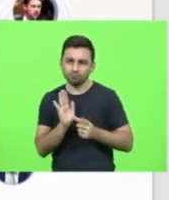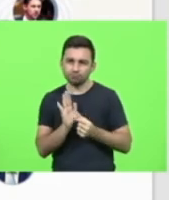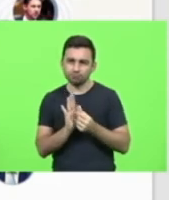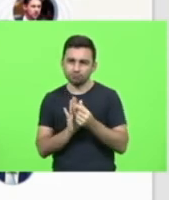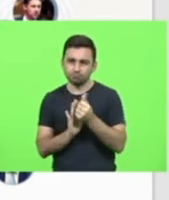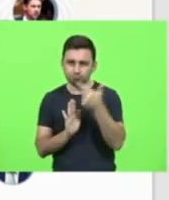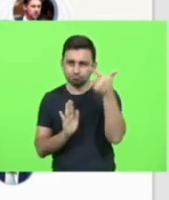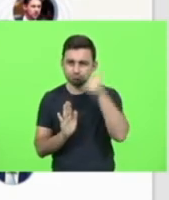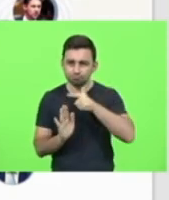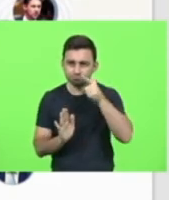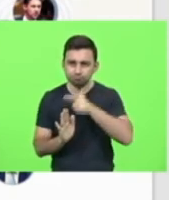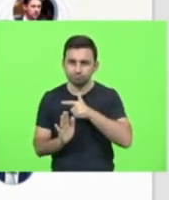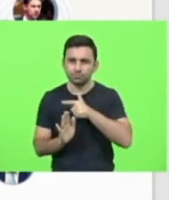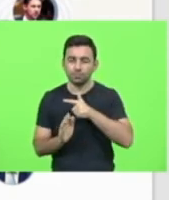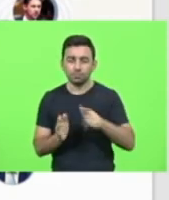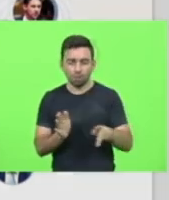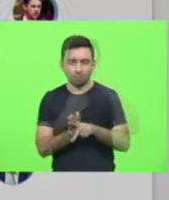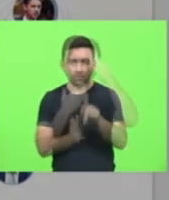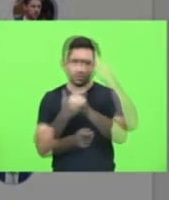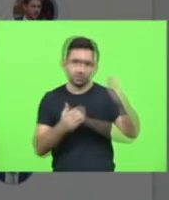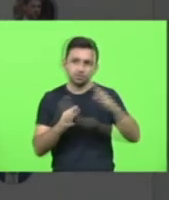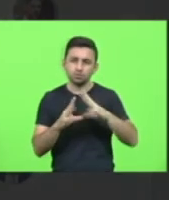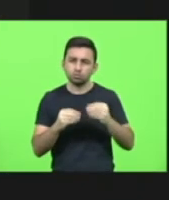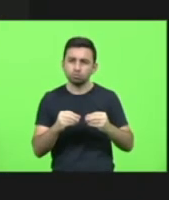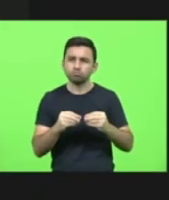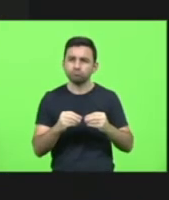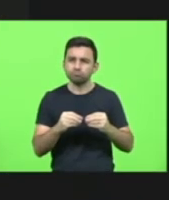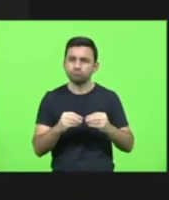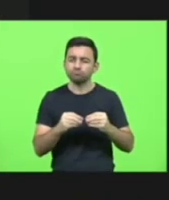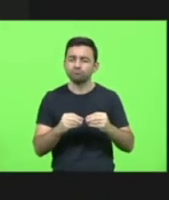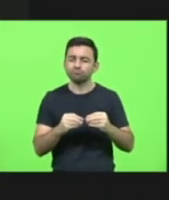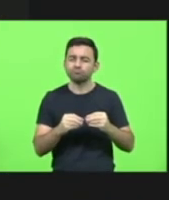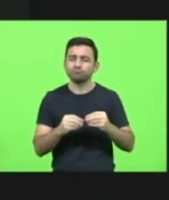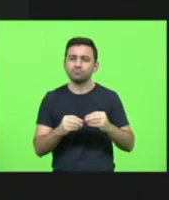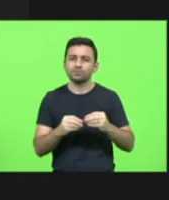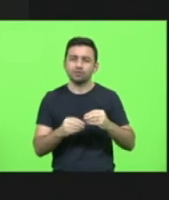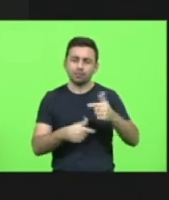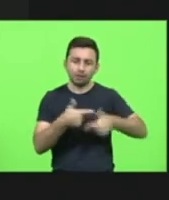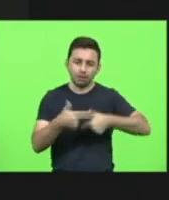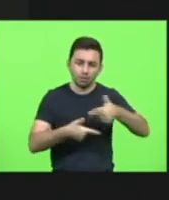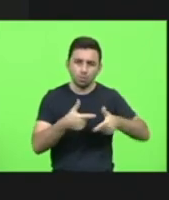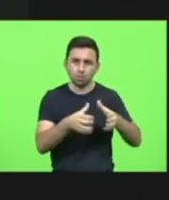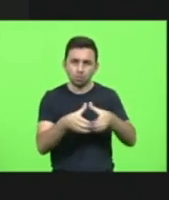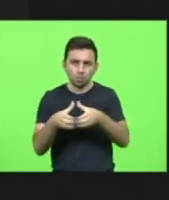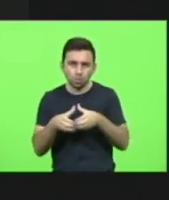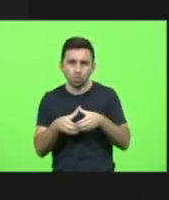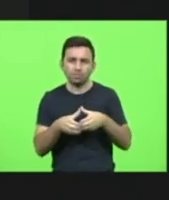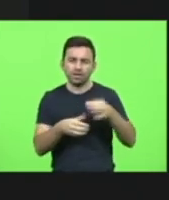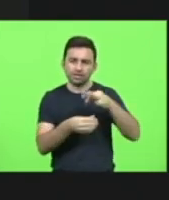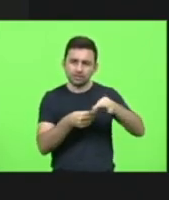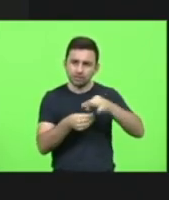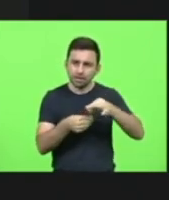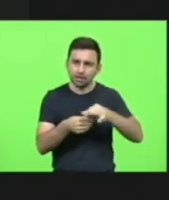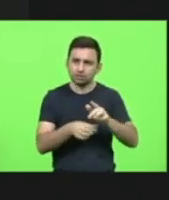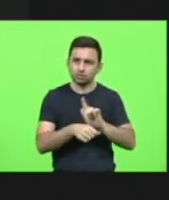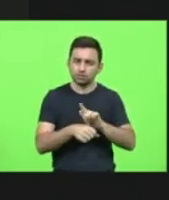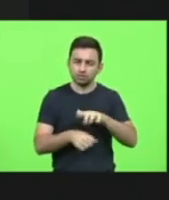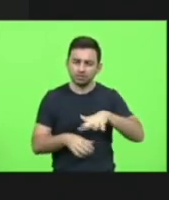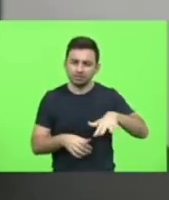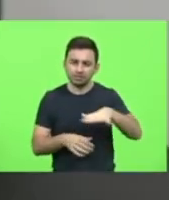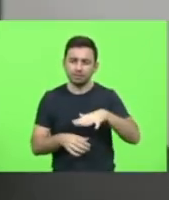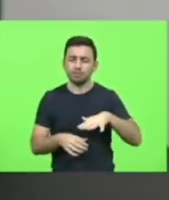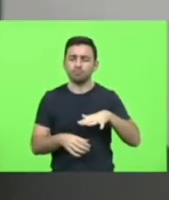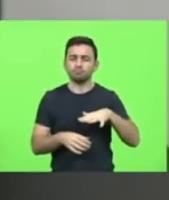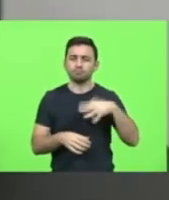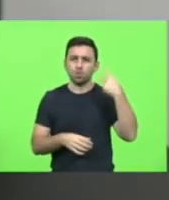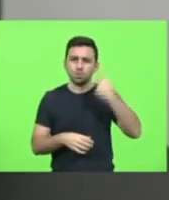específica sobre a atividade econômica também possui recursos previstos no orçamento do estado e ainda a instalação de grupos